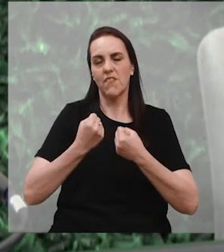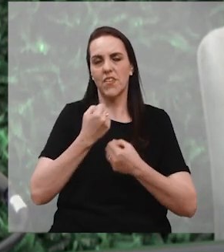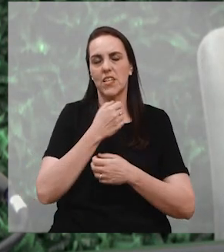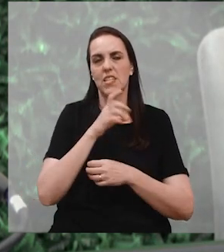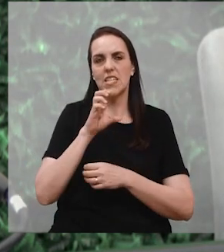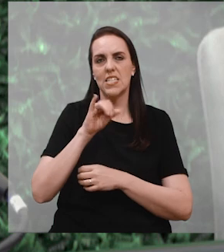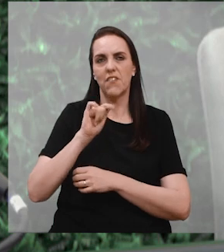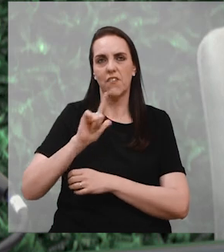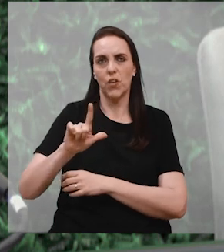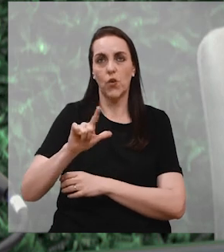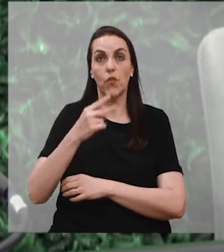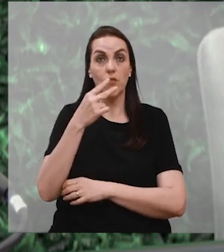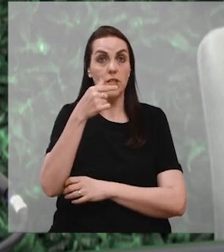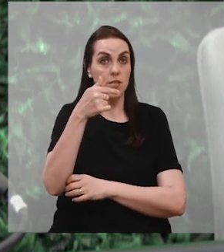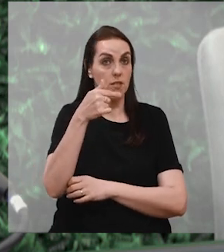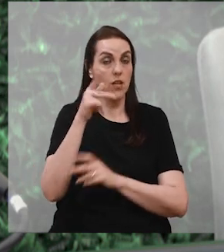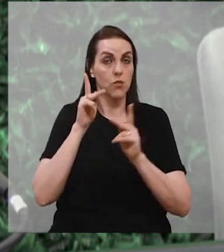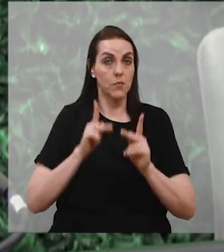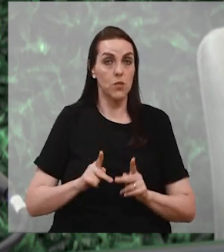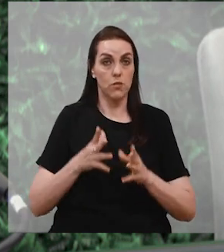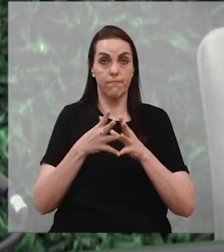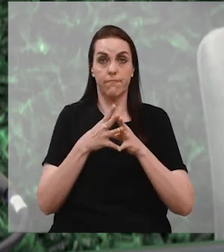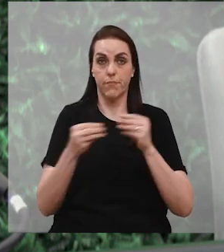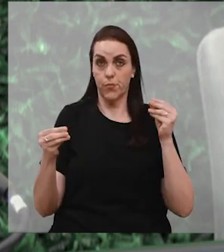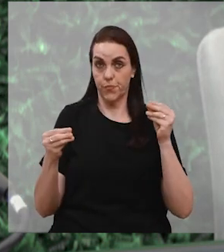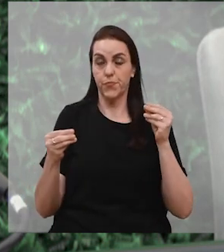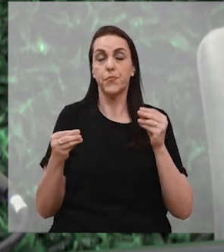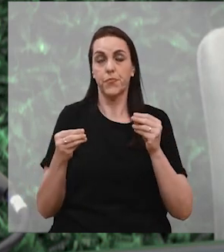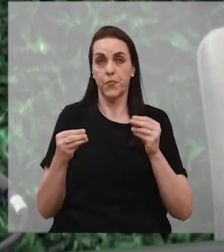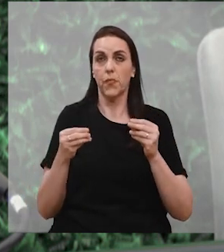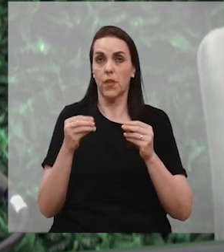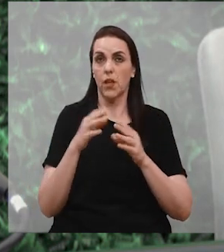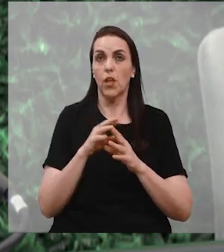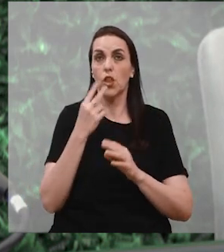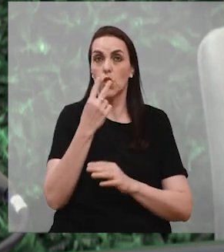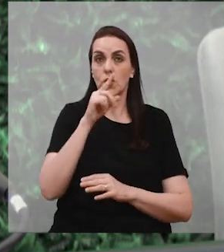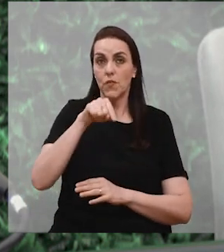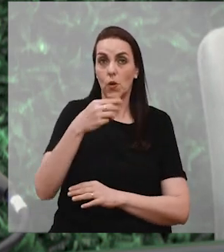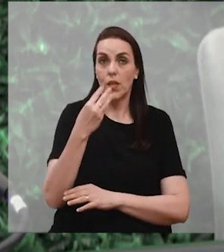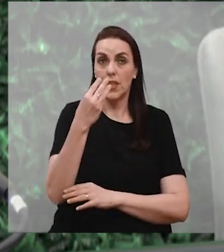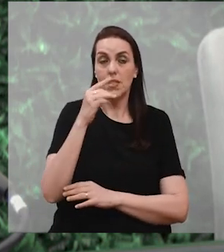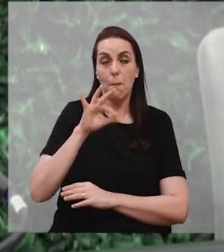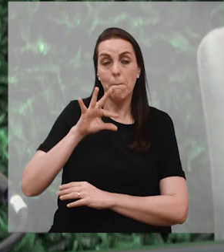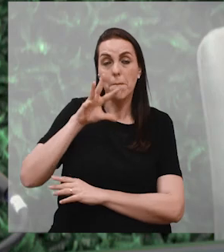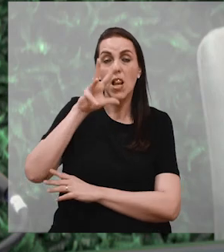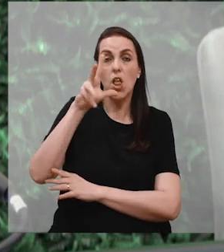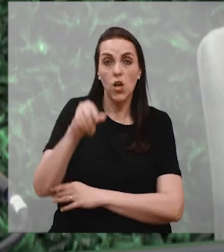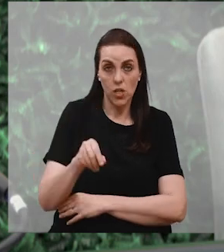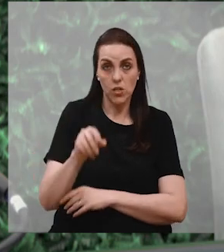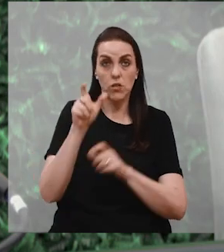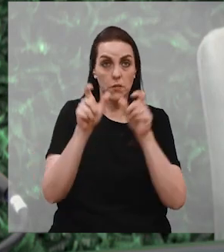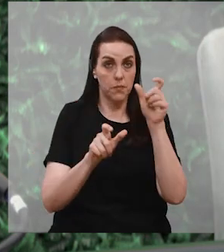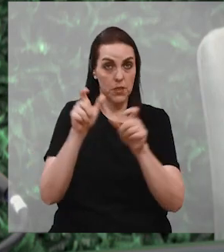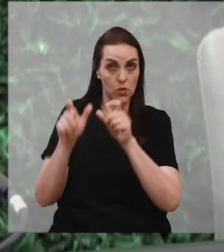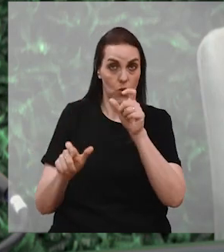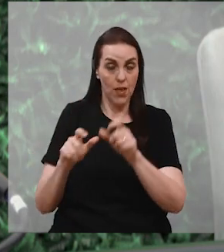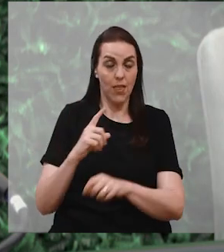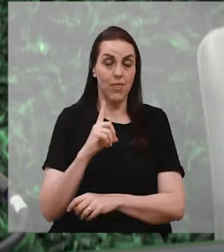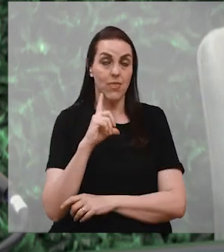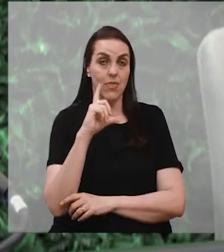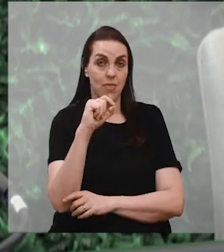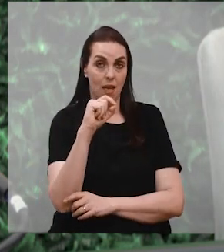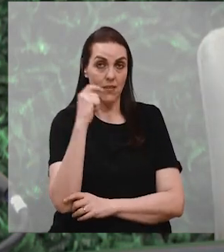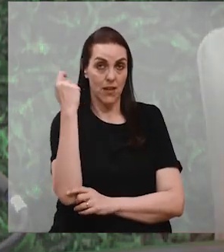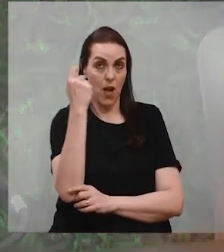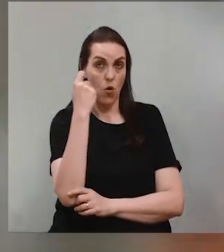Civil, ainda tinham 27 pessoas desaparecidas. Atingiu 2,3 milhões de pessoas. A